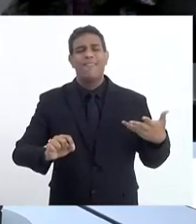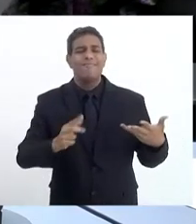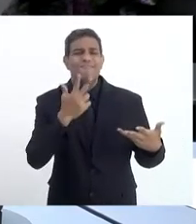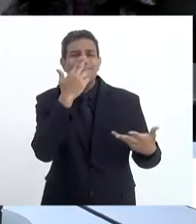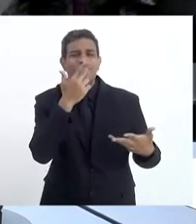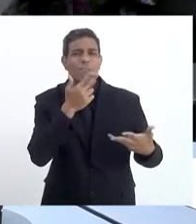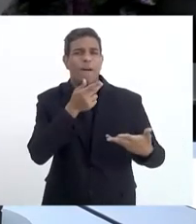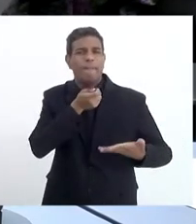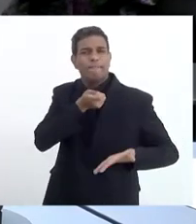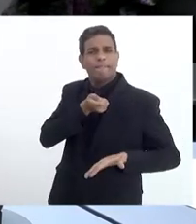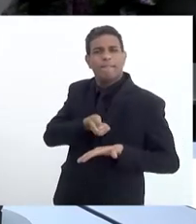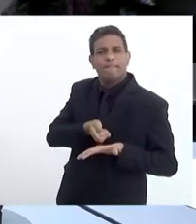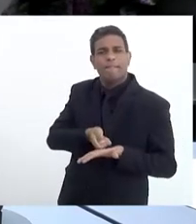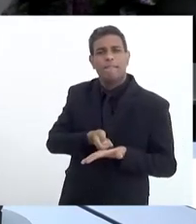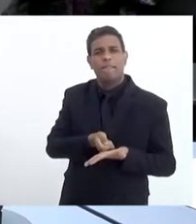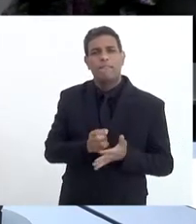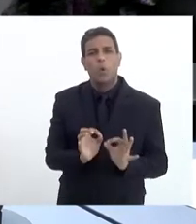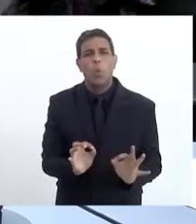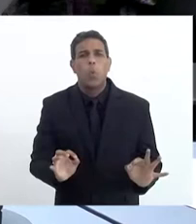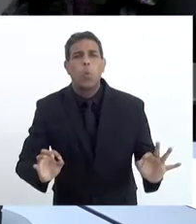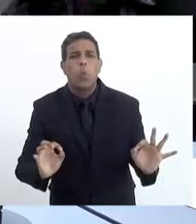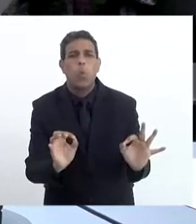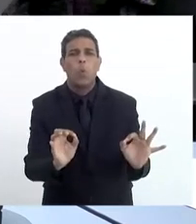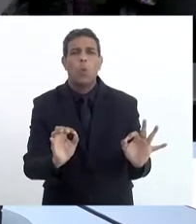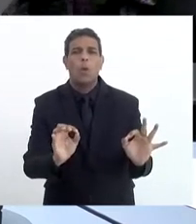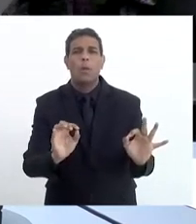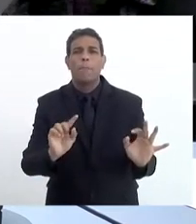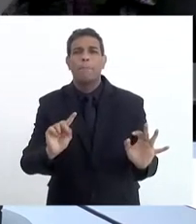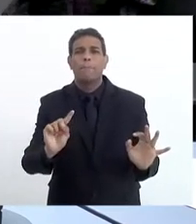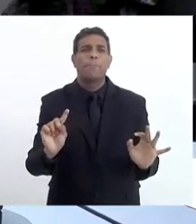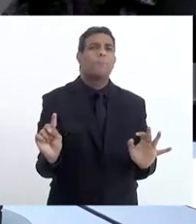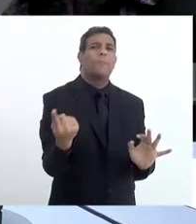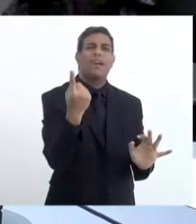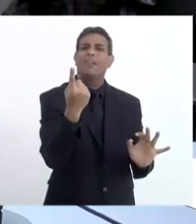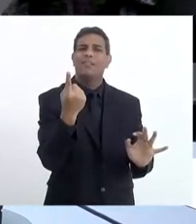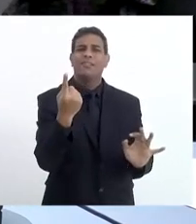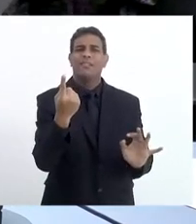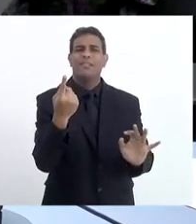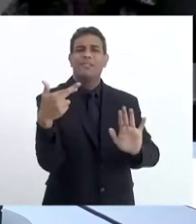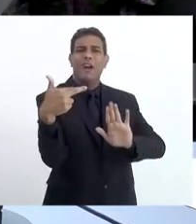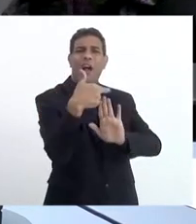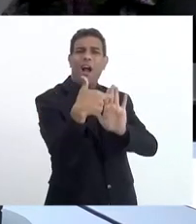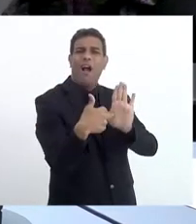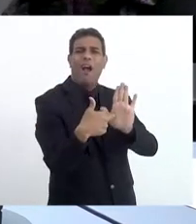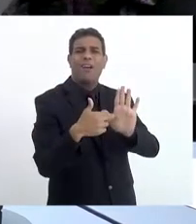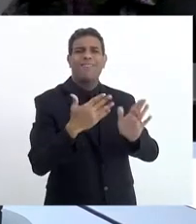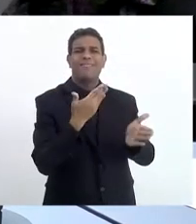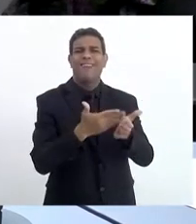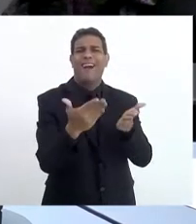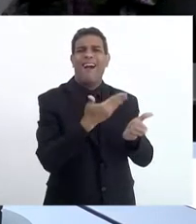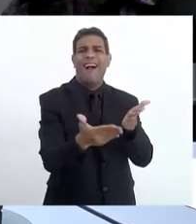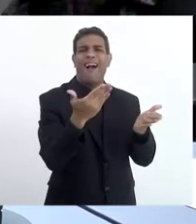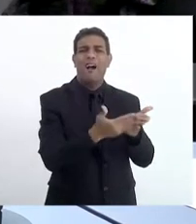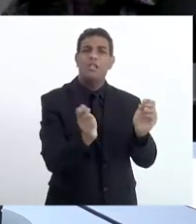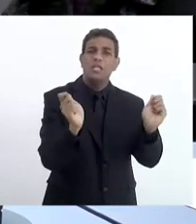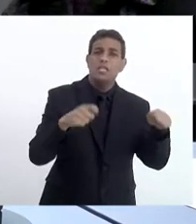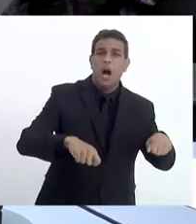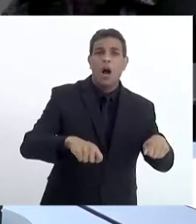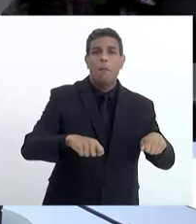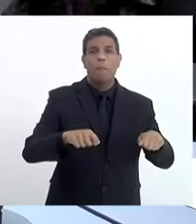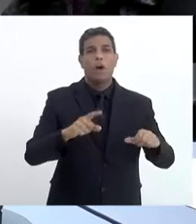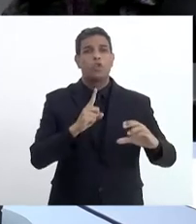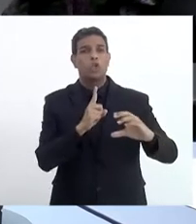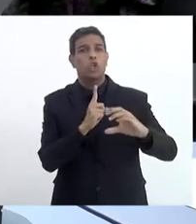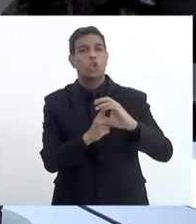obrigada, deputado Márcio Pacheco, a fazer primeira comunhão. Vossa Excelência até não tem nada a ver. Porque eu posso ser